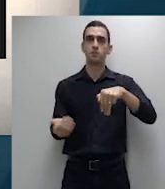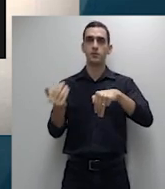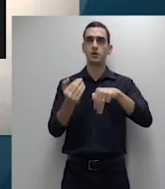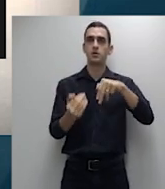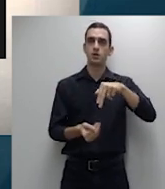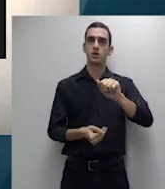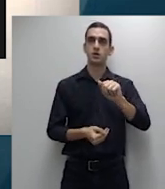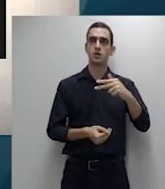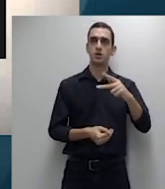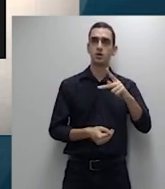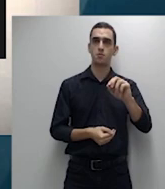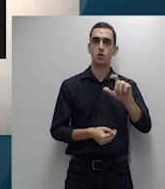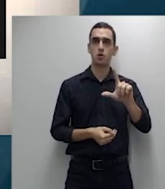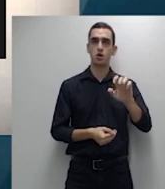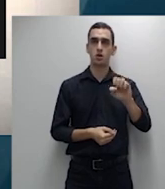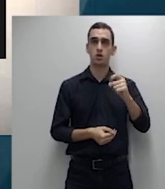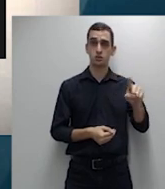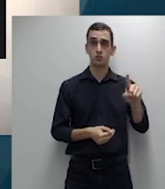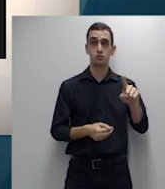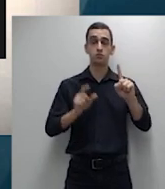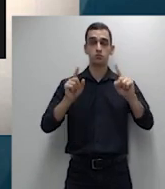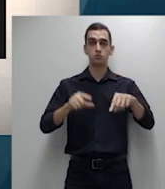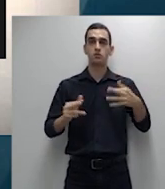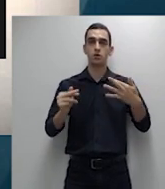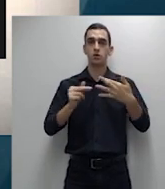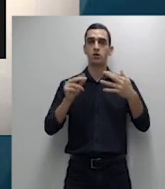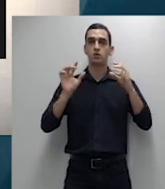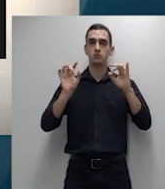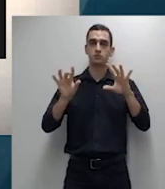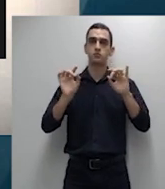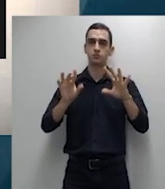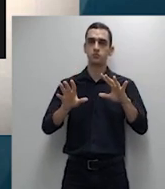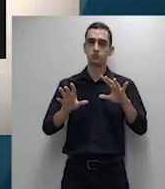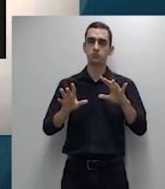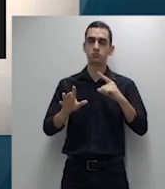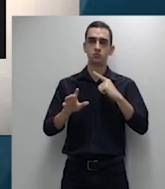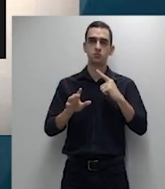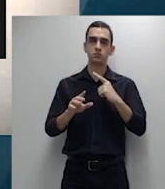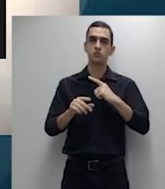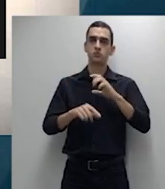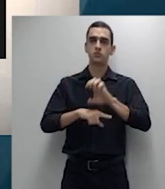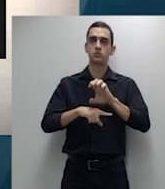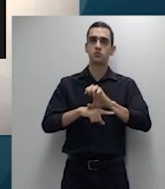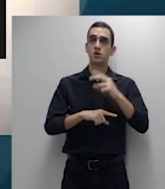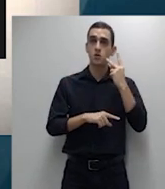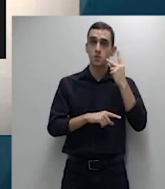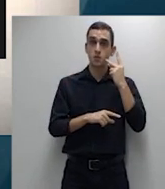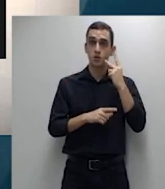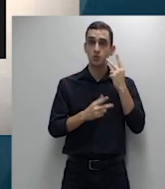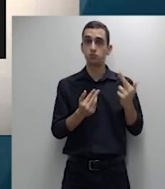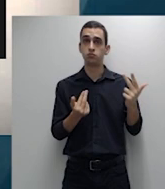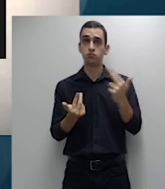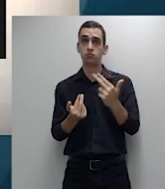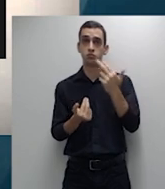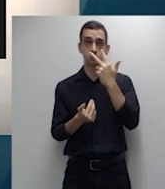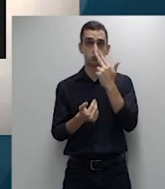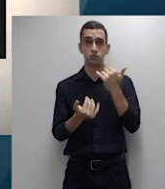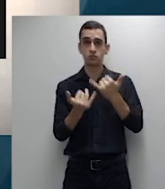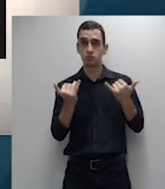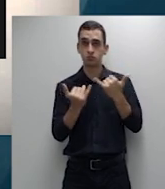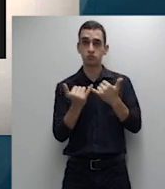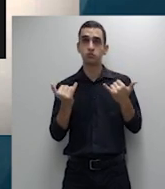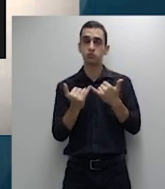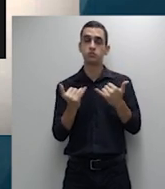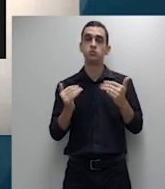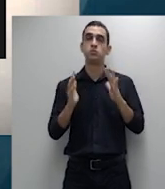pela 1ª turma 2019 era o resto 1 milhão 296 votos 54 de São Paulo houve recurso ordinário autuado como um